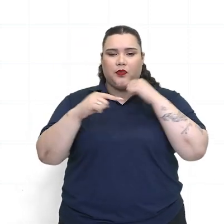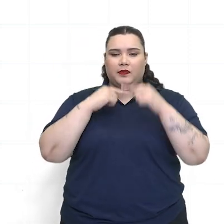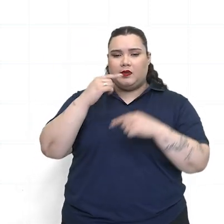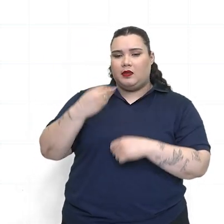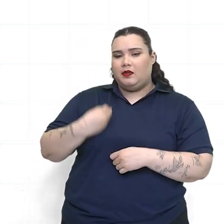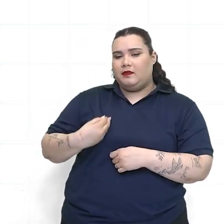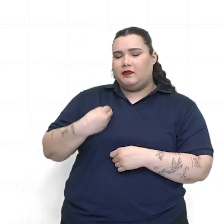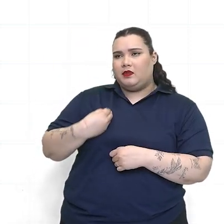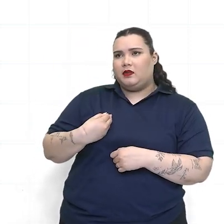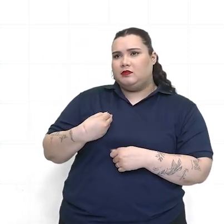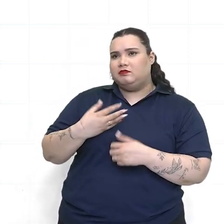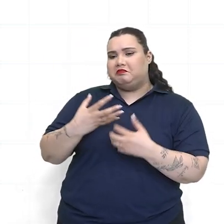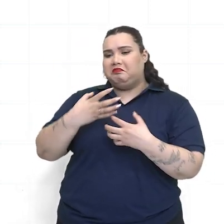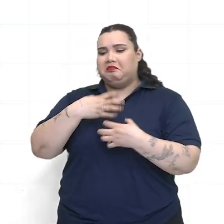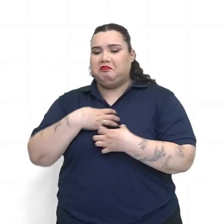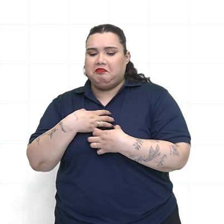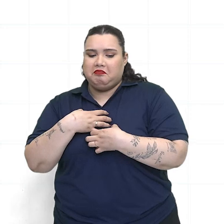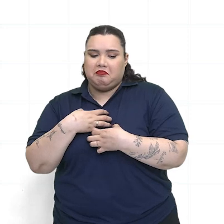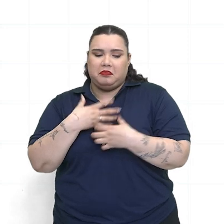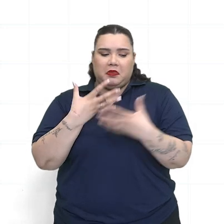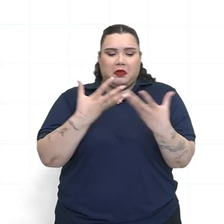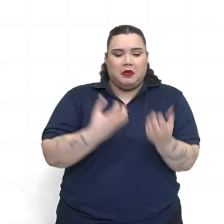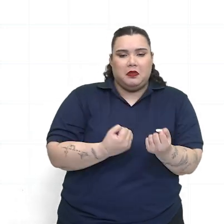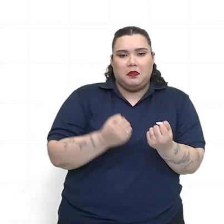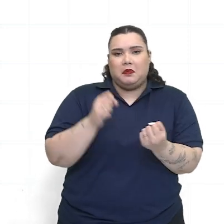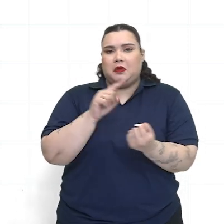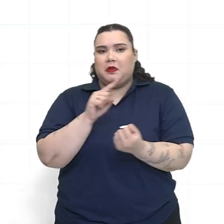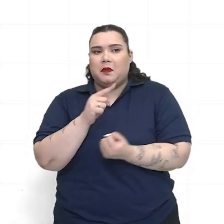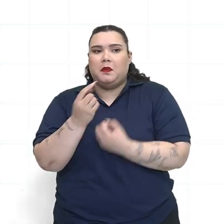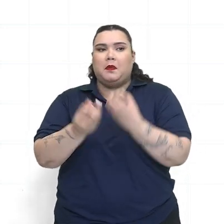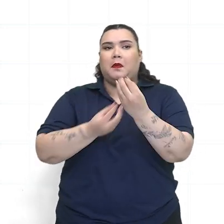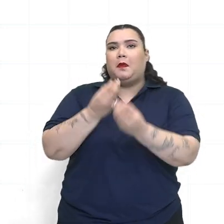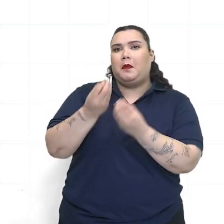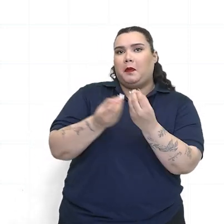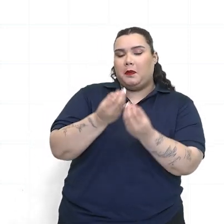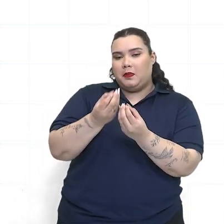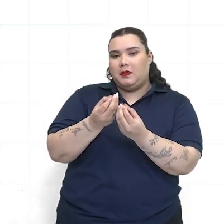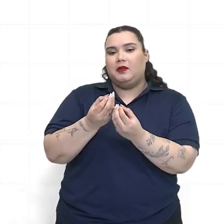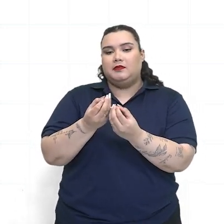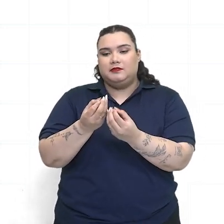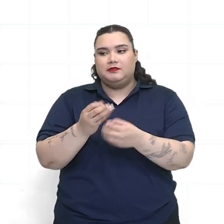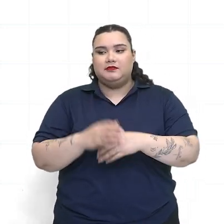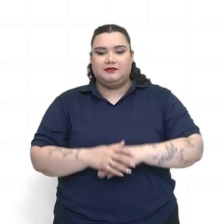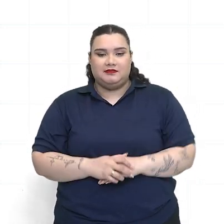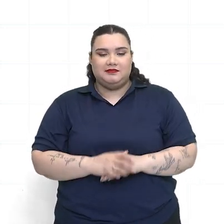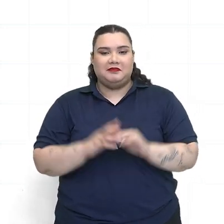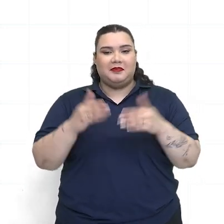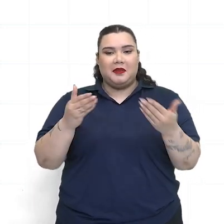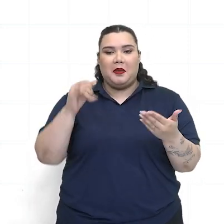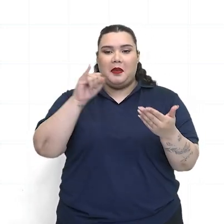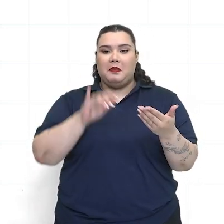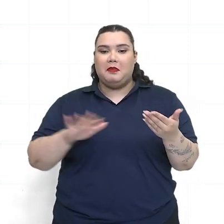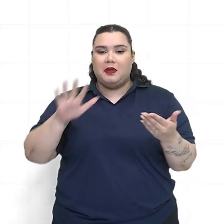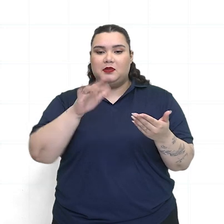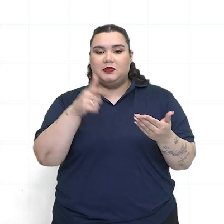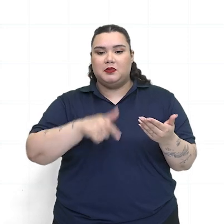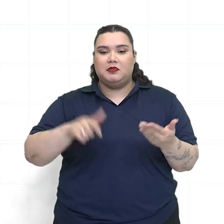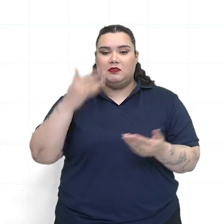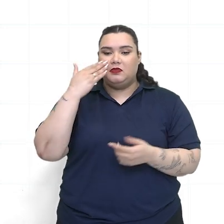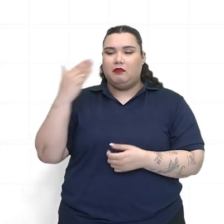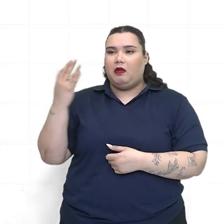decide ponderar, ser ou não ser, eis a questão. Então observe que aqui nós temos imagem, novamente, né? Um